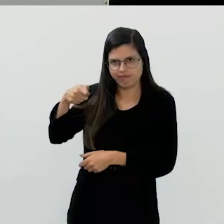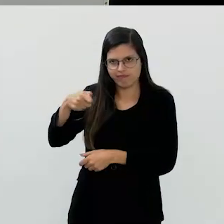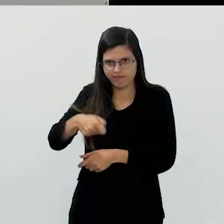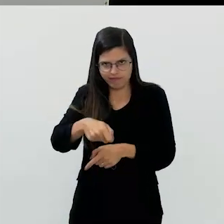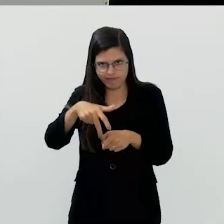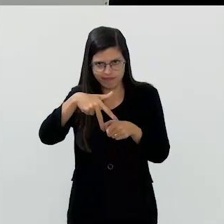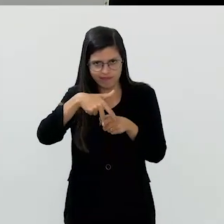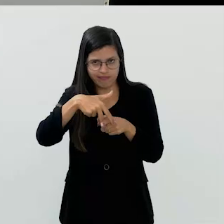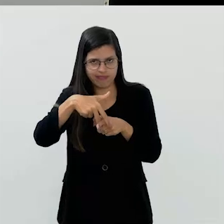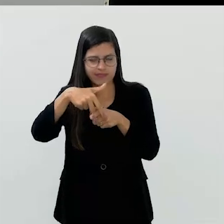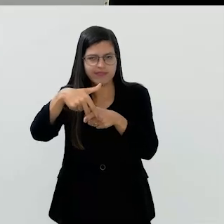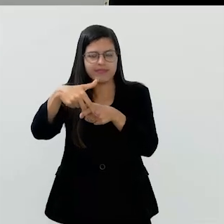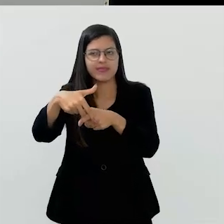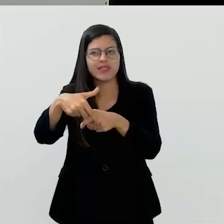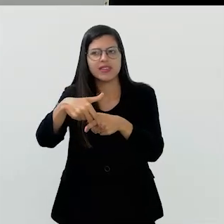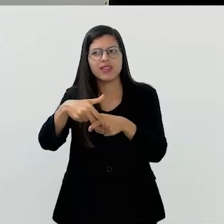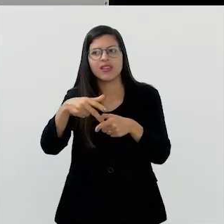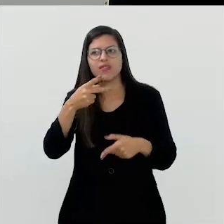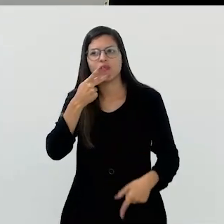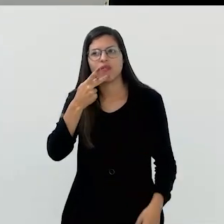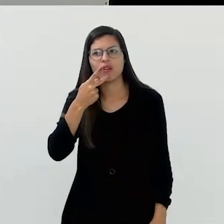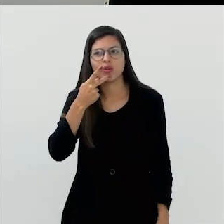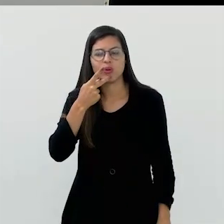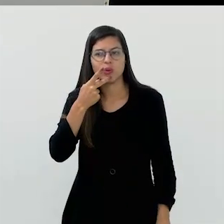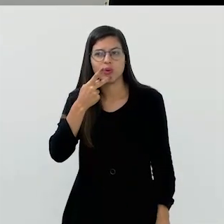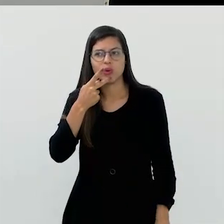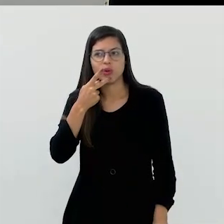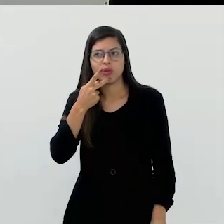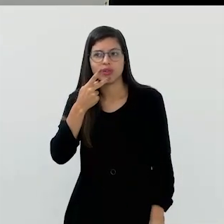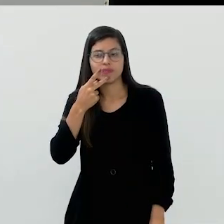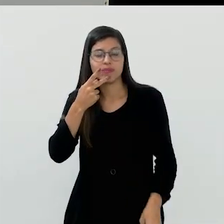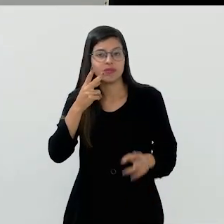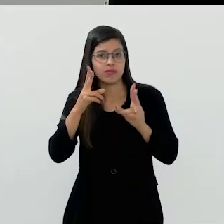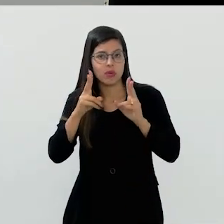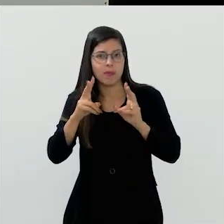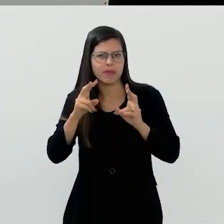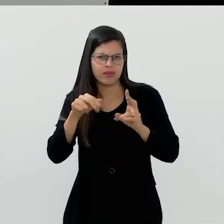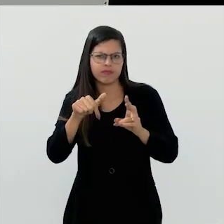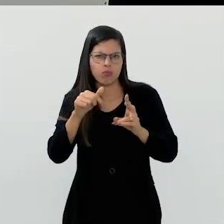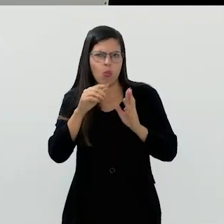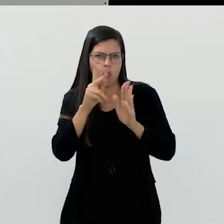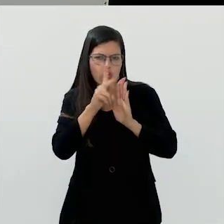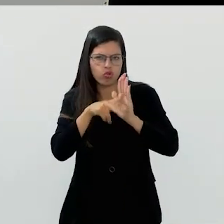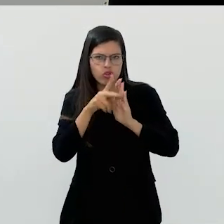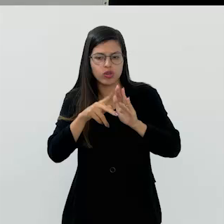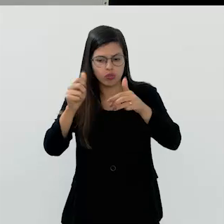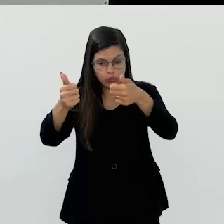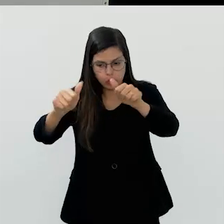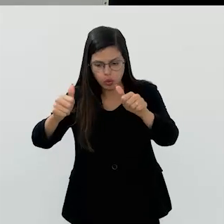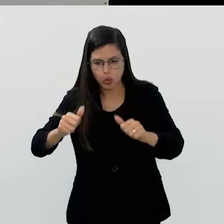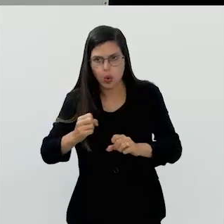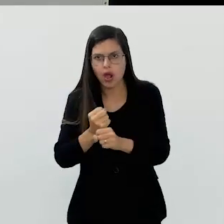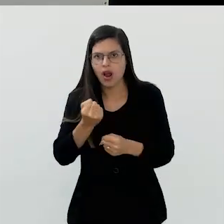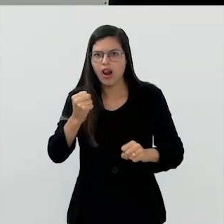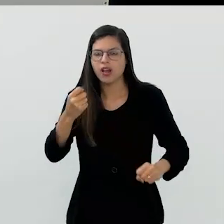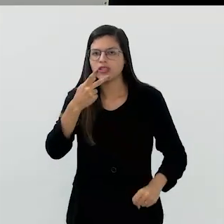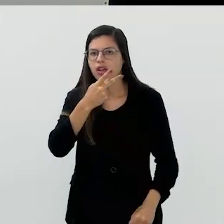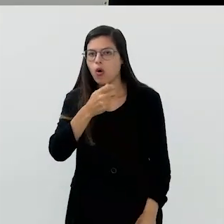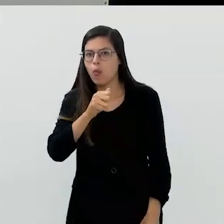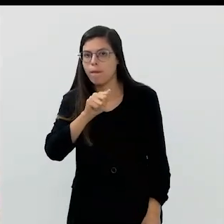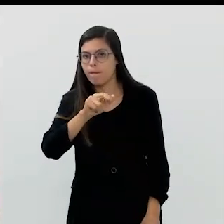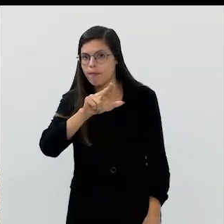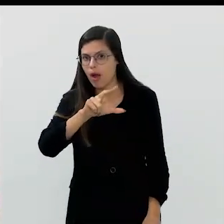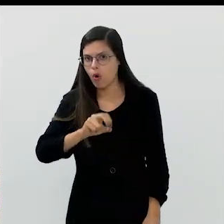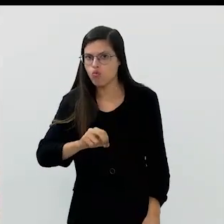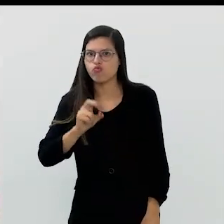Paulo falou alguma coisa com relação isso ia ser tipo uma grande escultura, né? Aí quando o Paulo viu a